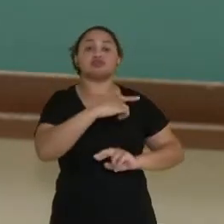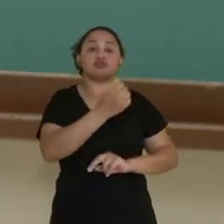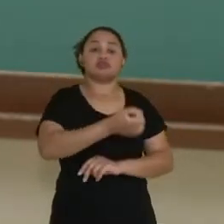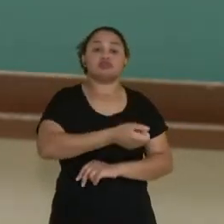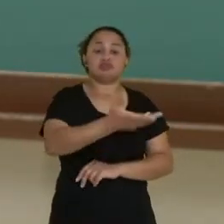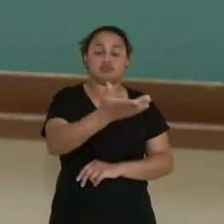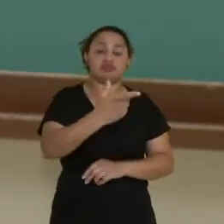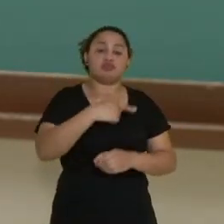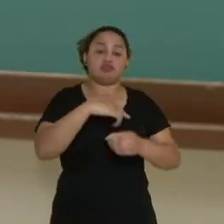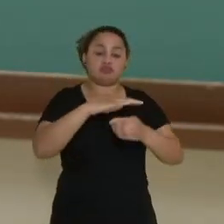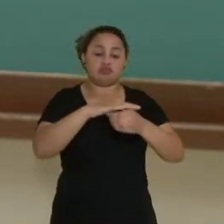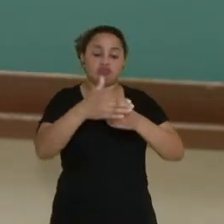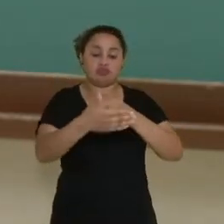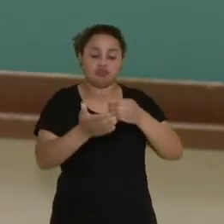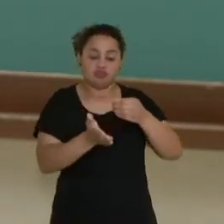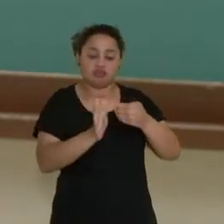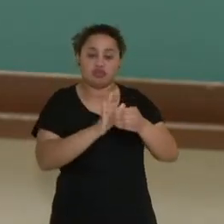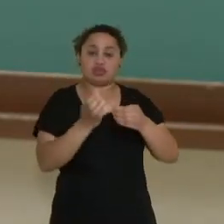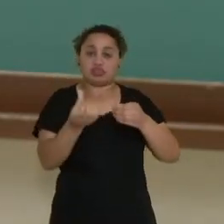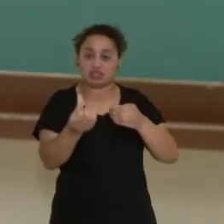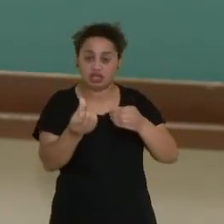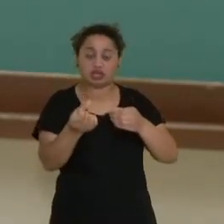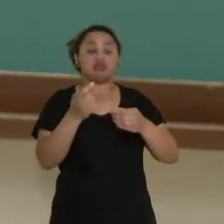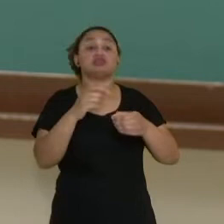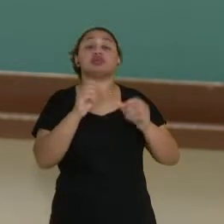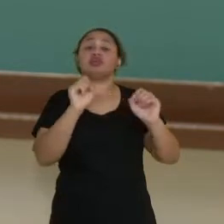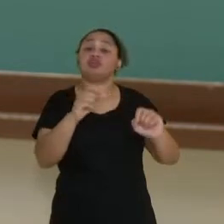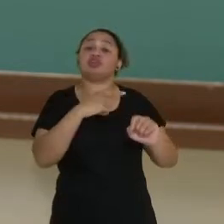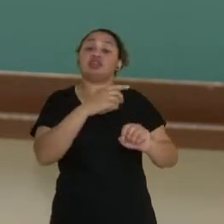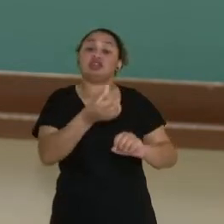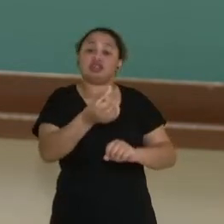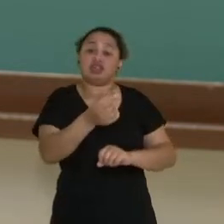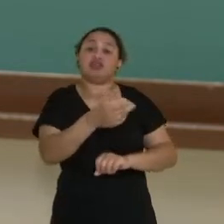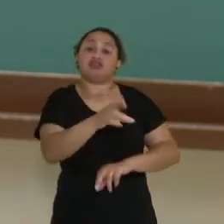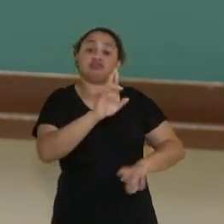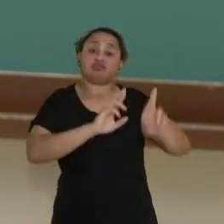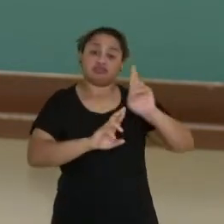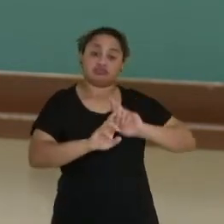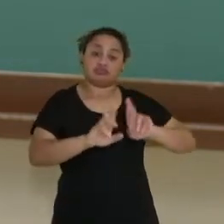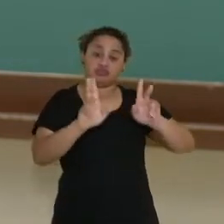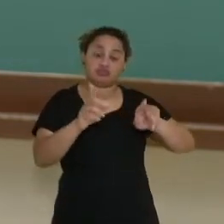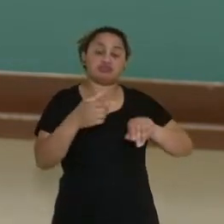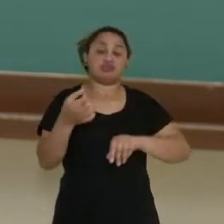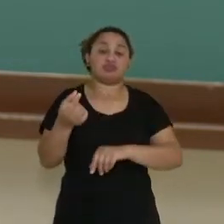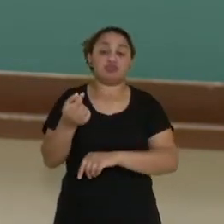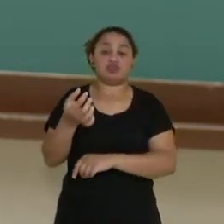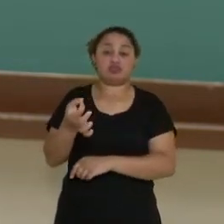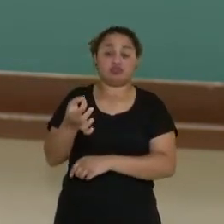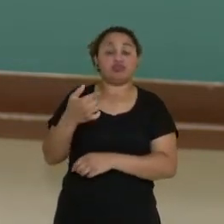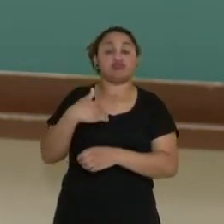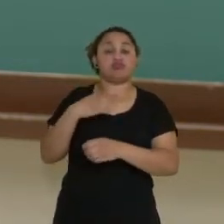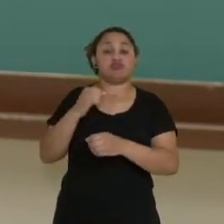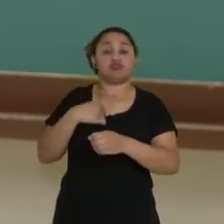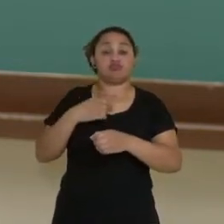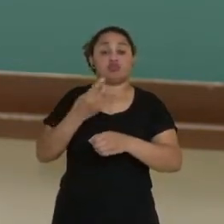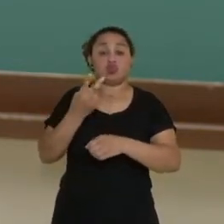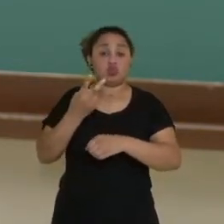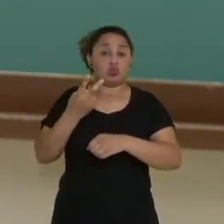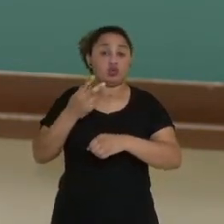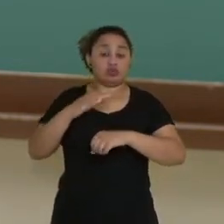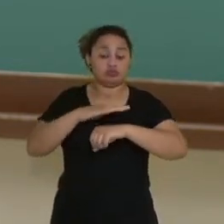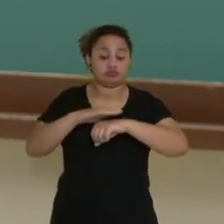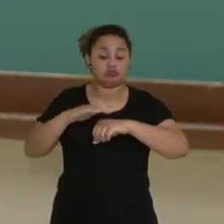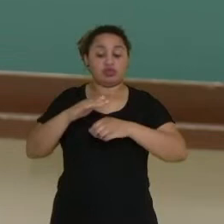tem 6 faces, ele vai ter 6 resultados diferentes. A moeda, como ela tem 2 faces, ela vai